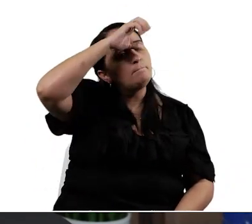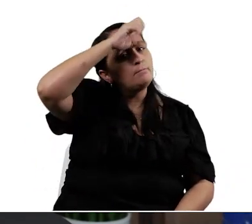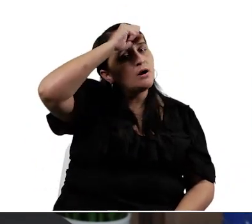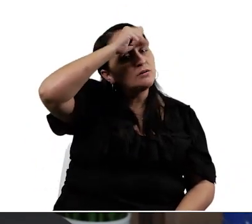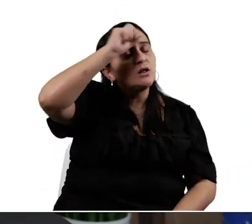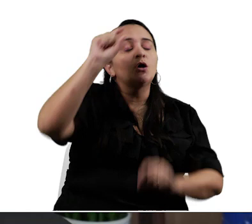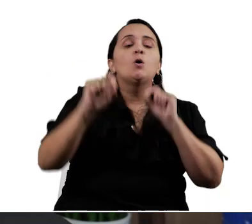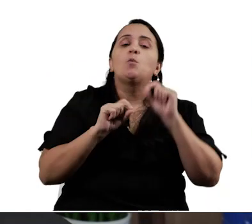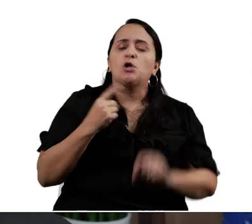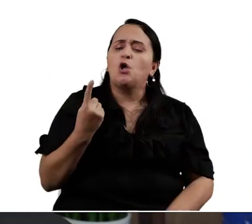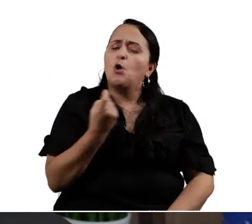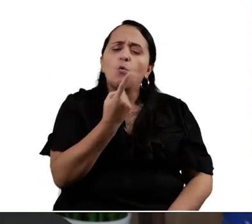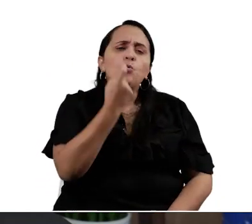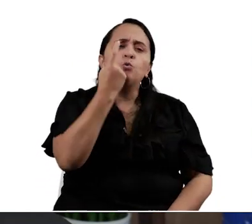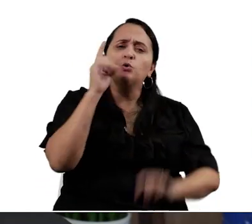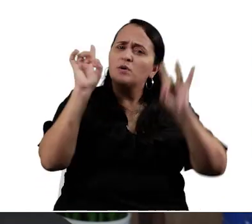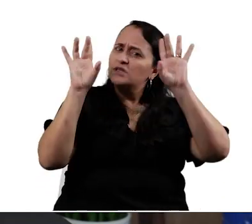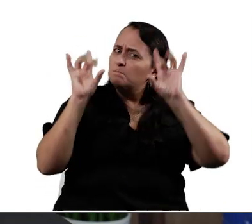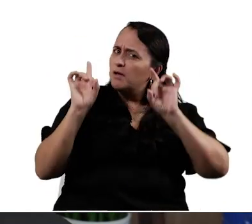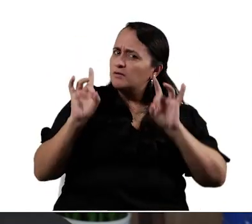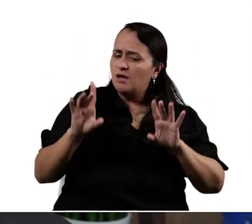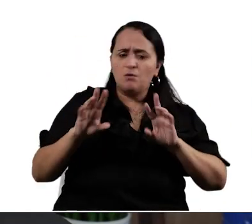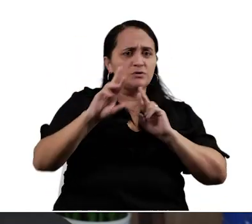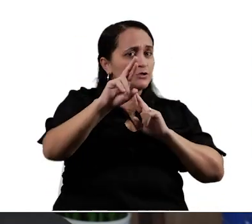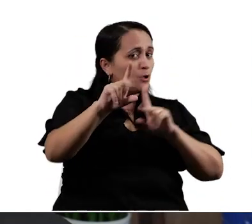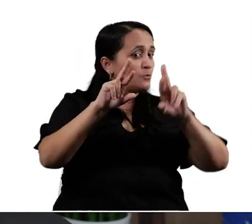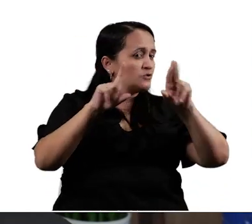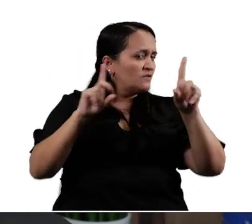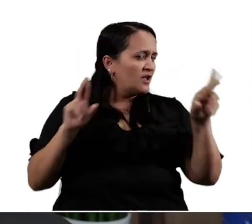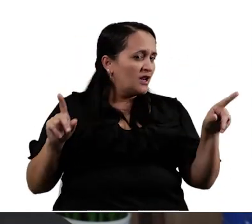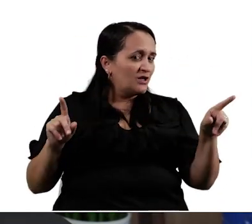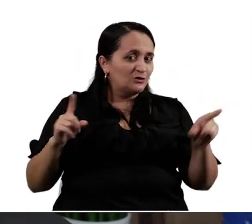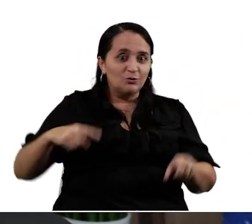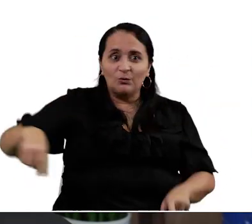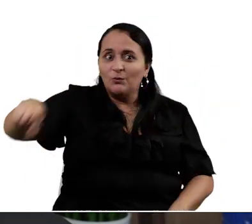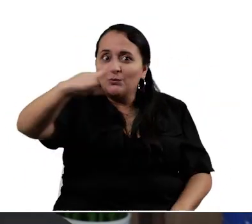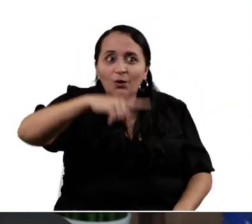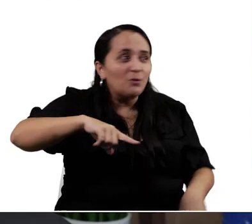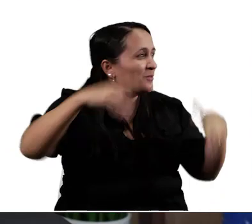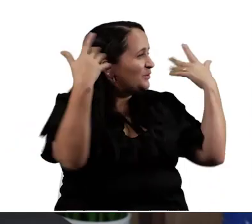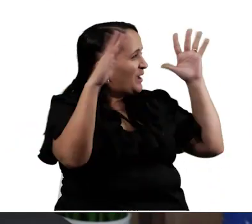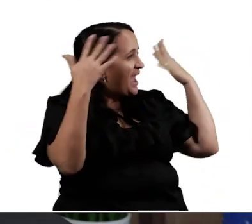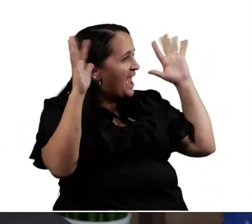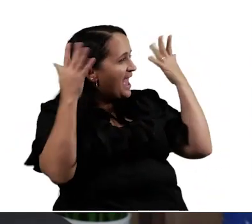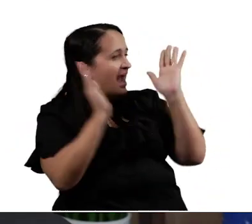especiais é exatamente o fato de sermos diferentes. A coordenadora foi muito aplaudida por todos.